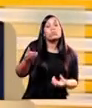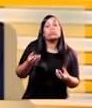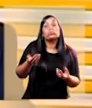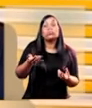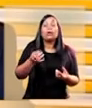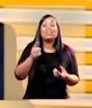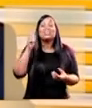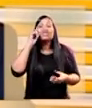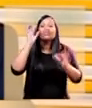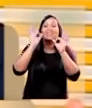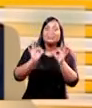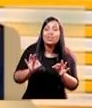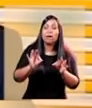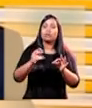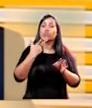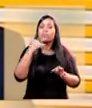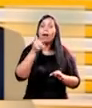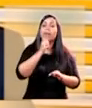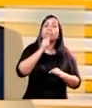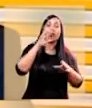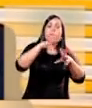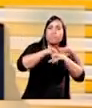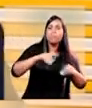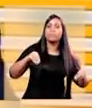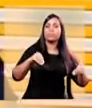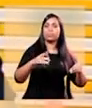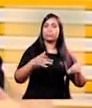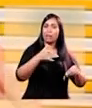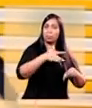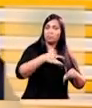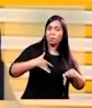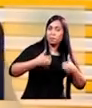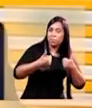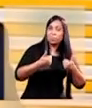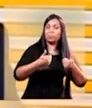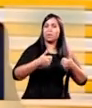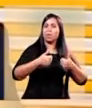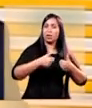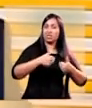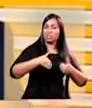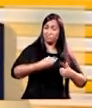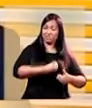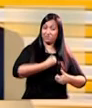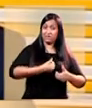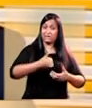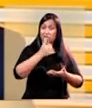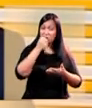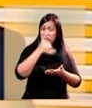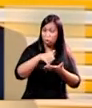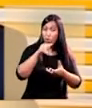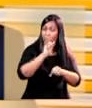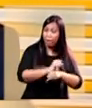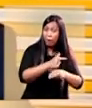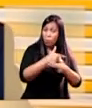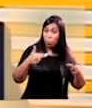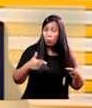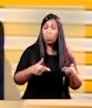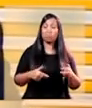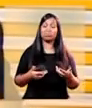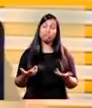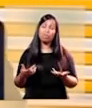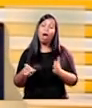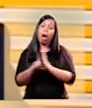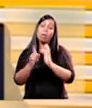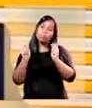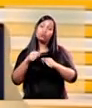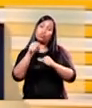prever quando é possível recuperar um pai e mãe ou quando essa criança vai estar disponível, né? Gostando-se ou não, eu acho que a lei até